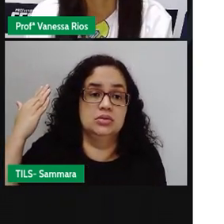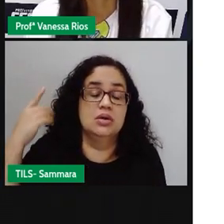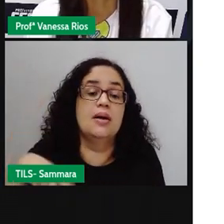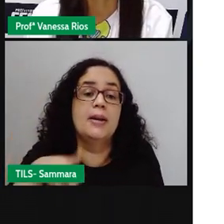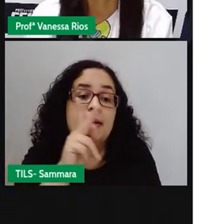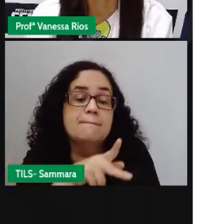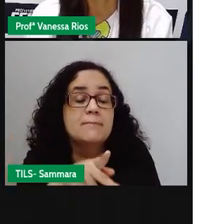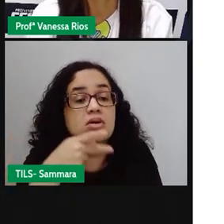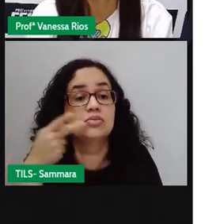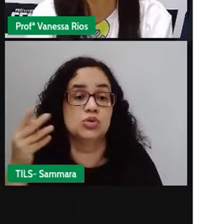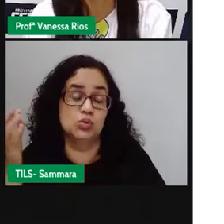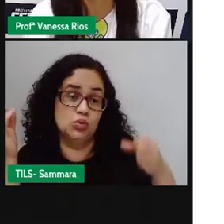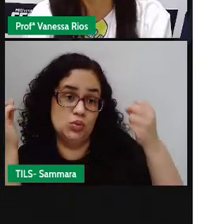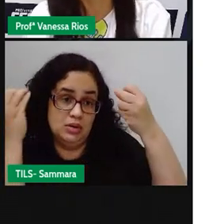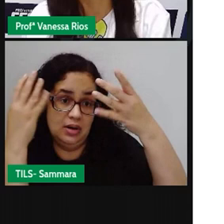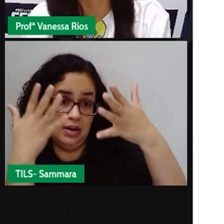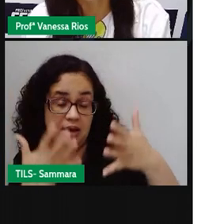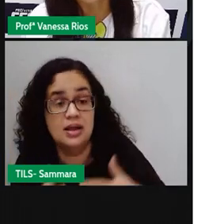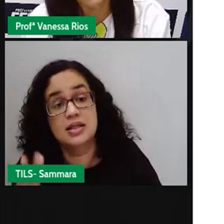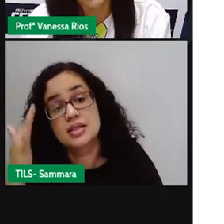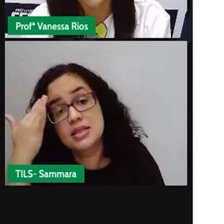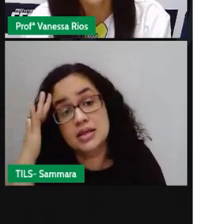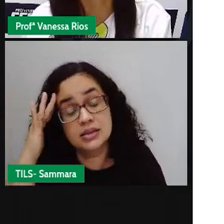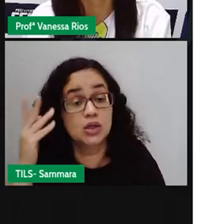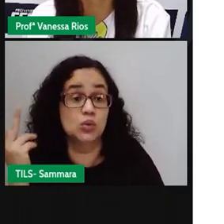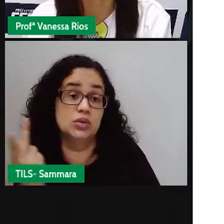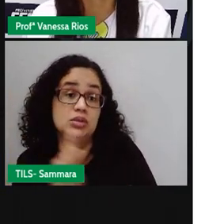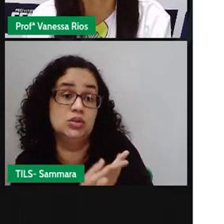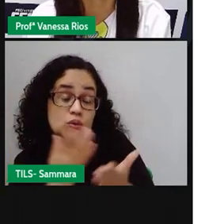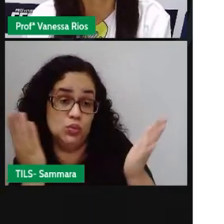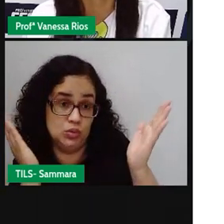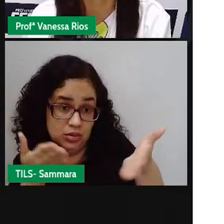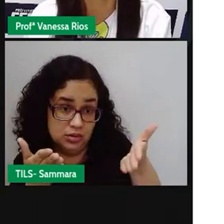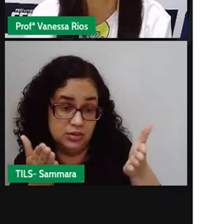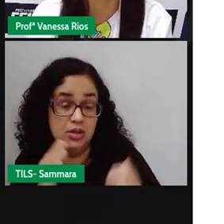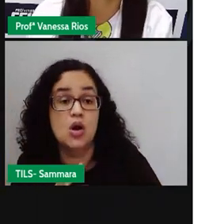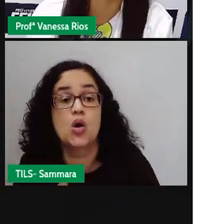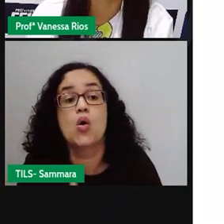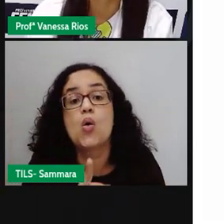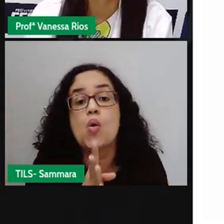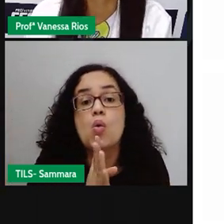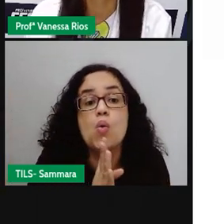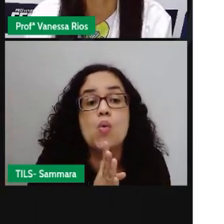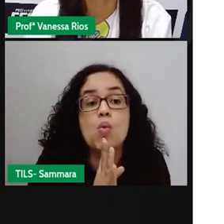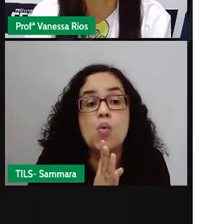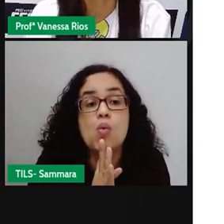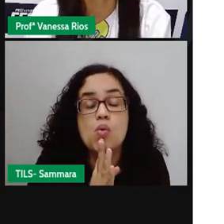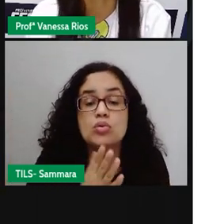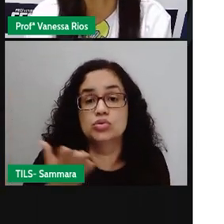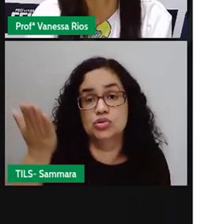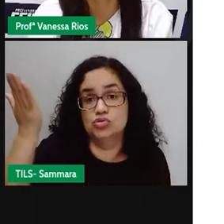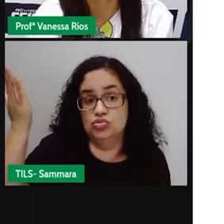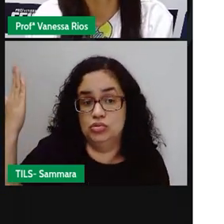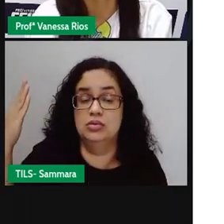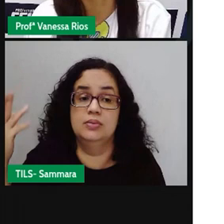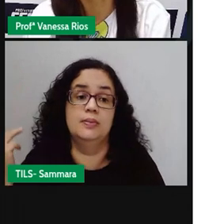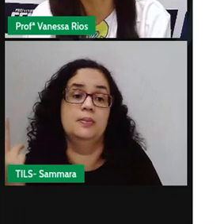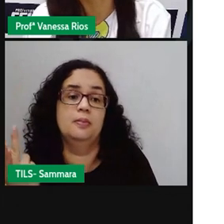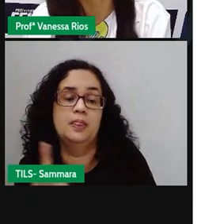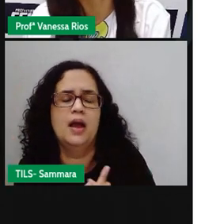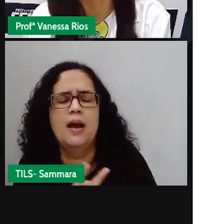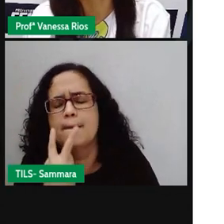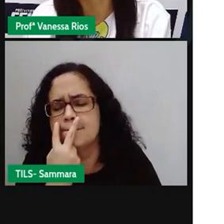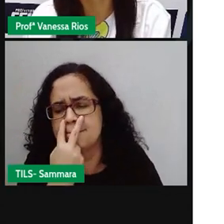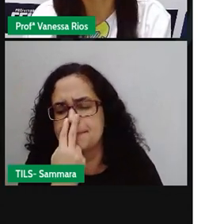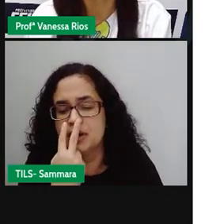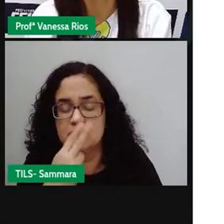Pro volta a falar, para a gente entender o que acontece hoje, a gente precisa conhecer o que já aconteceu. É como se fosse um